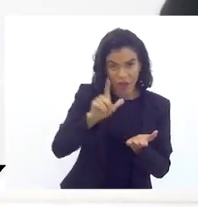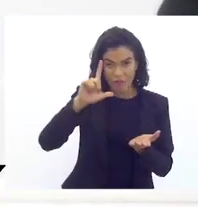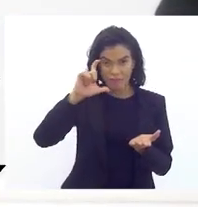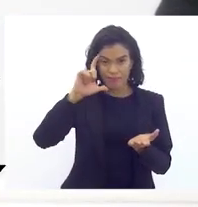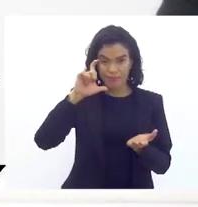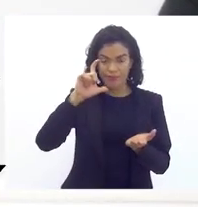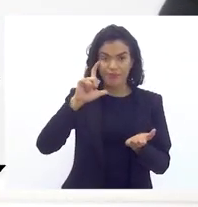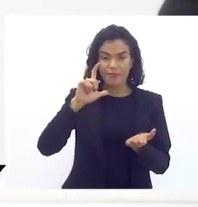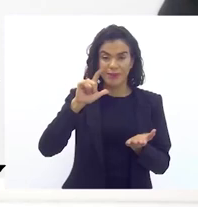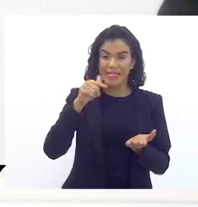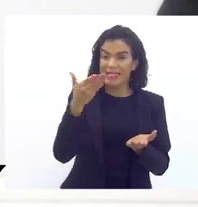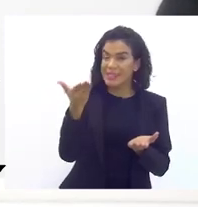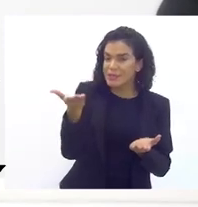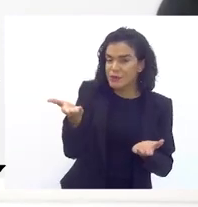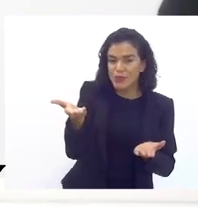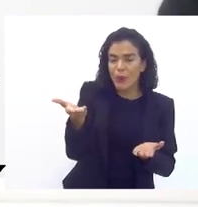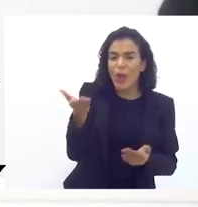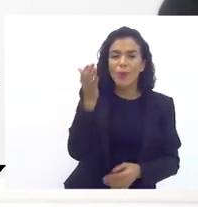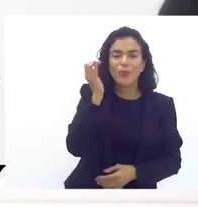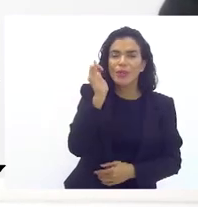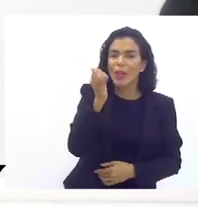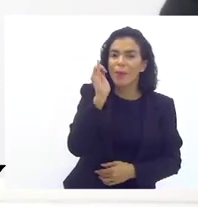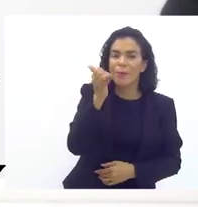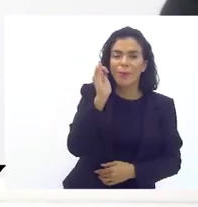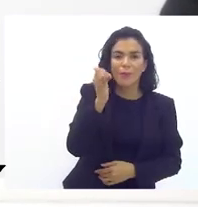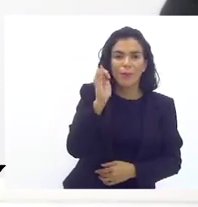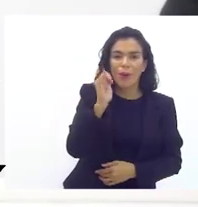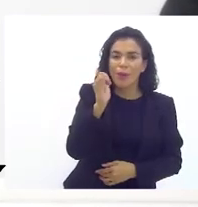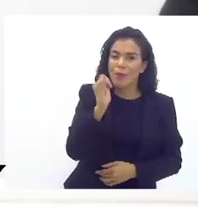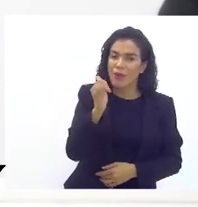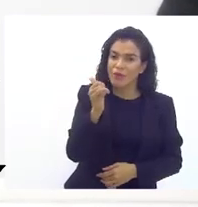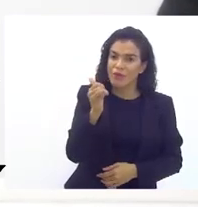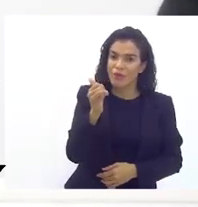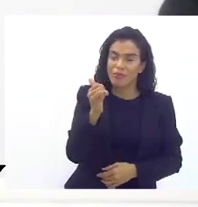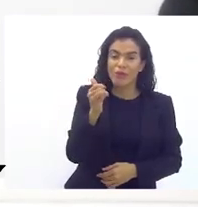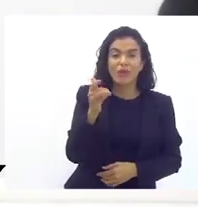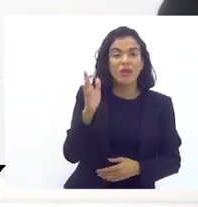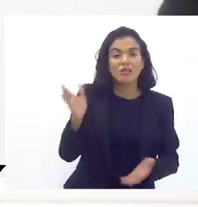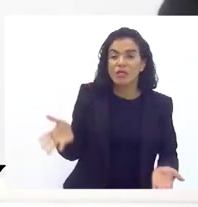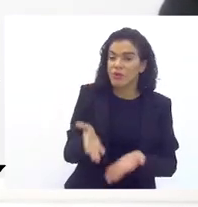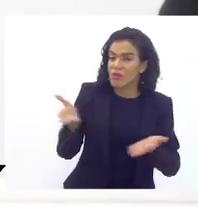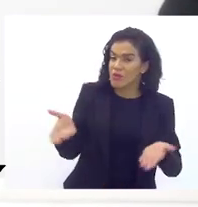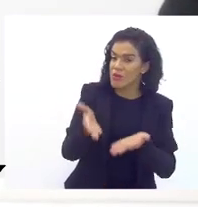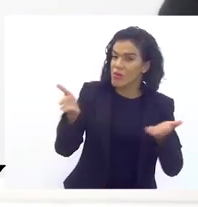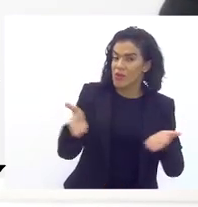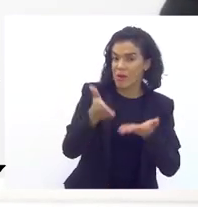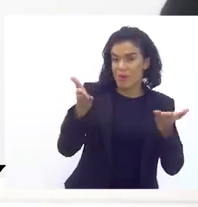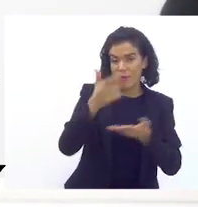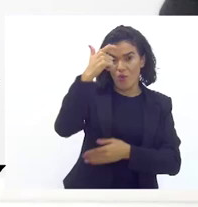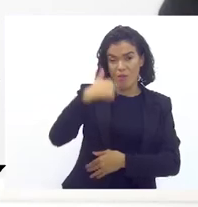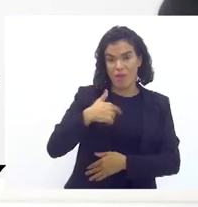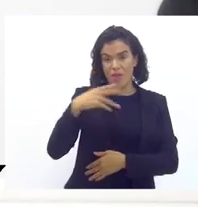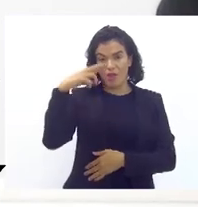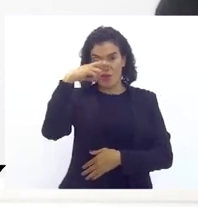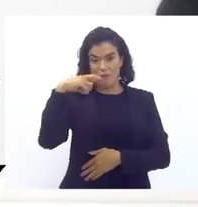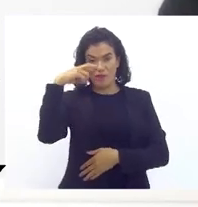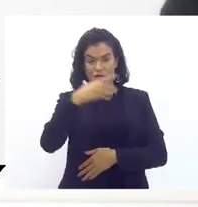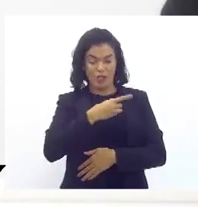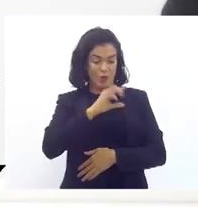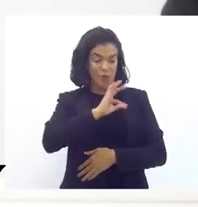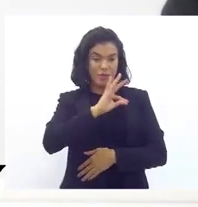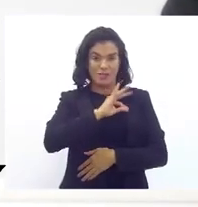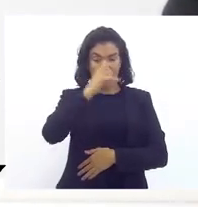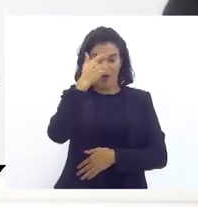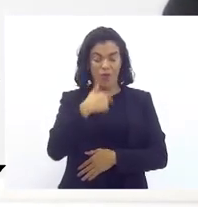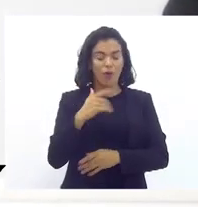isso pessoal é um depoimento testemunhal que é tá sendo estimulado induzido por quem está investigando se não é